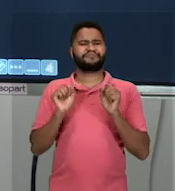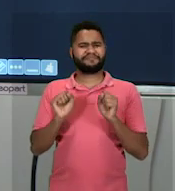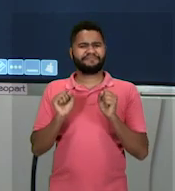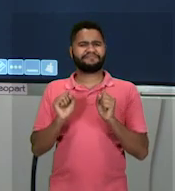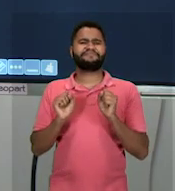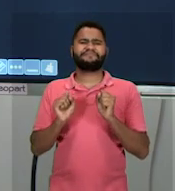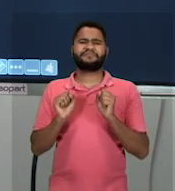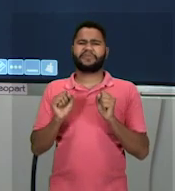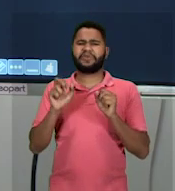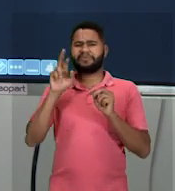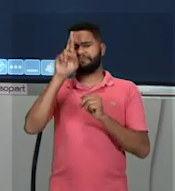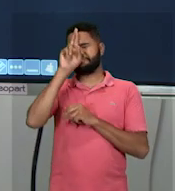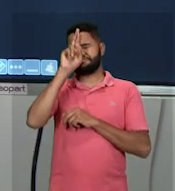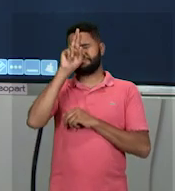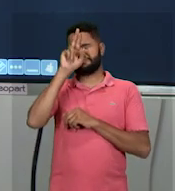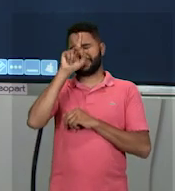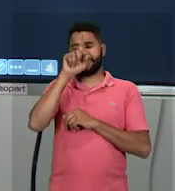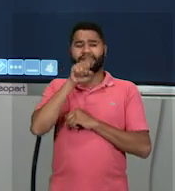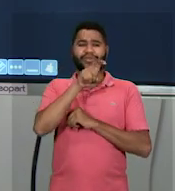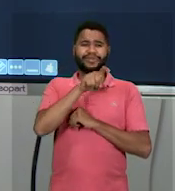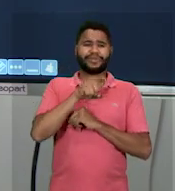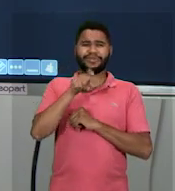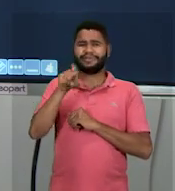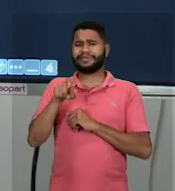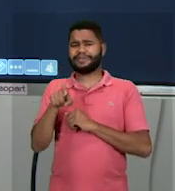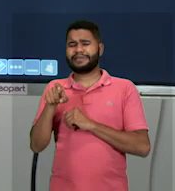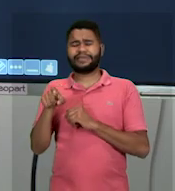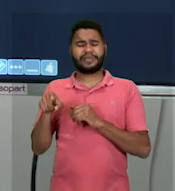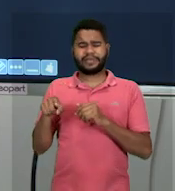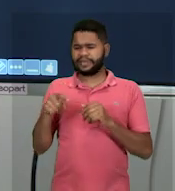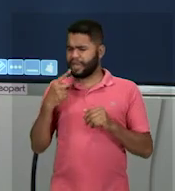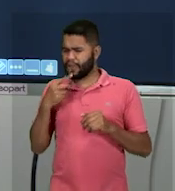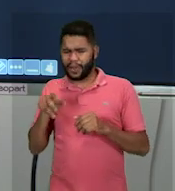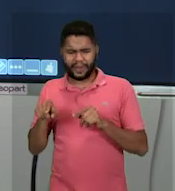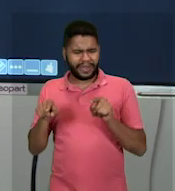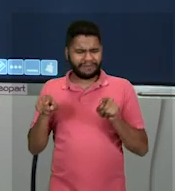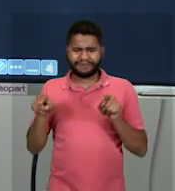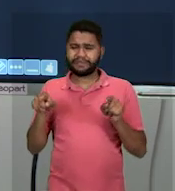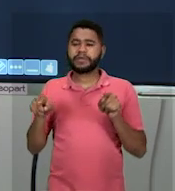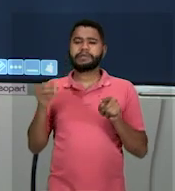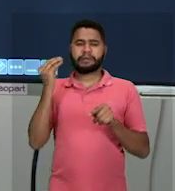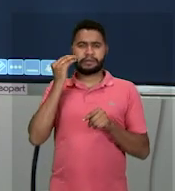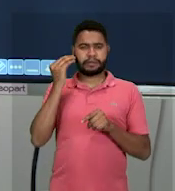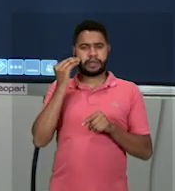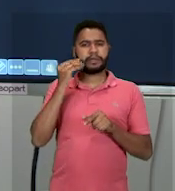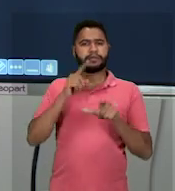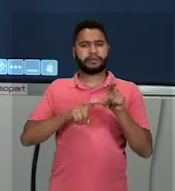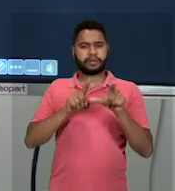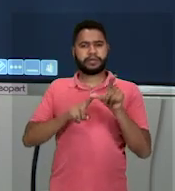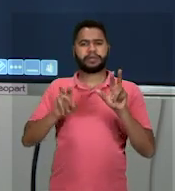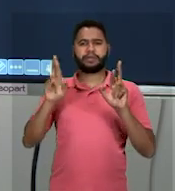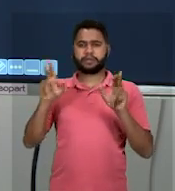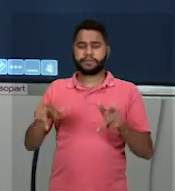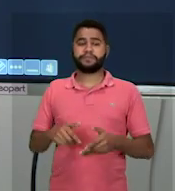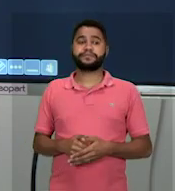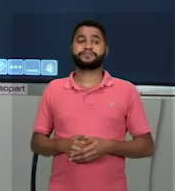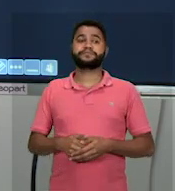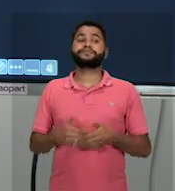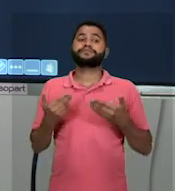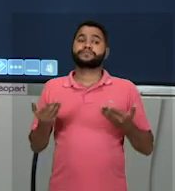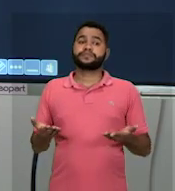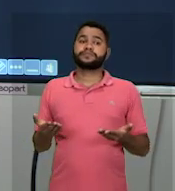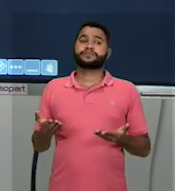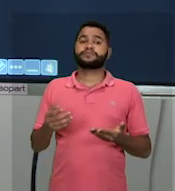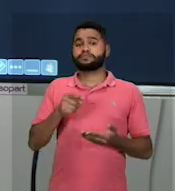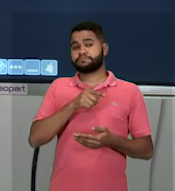pode confundir um x que você usou com outro x que você usou. Né? Então tente usar letras diferentes. Finalmente,